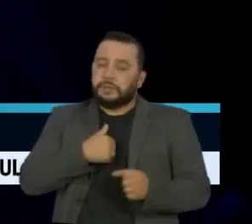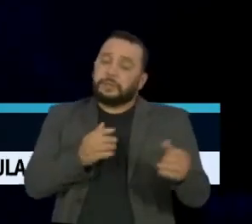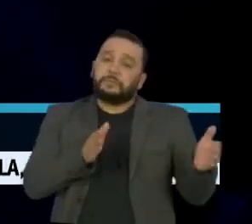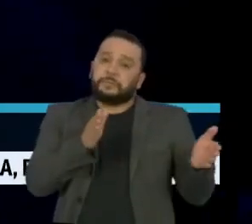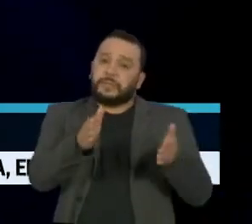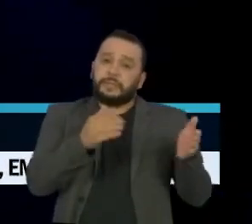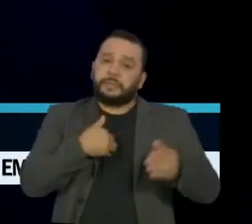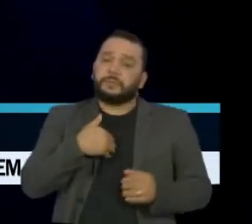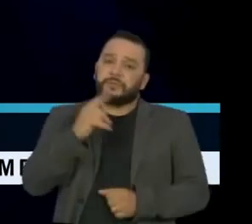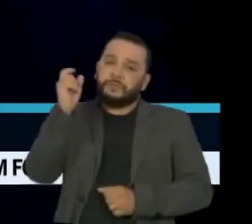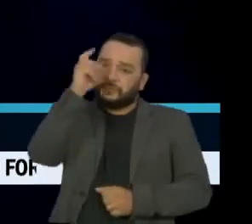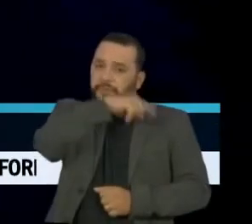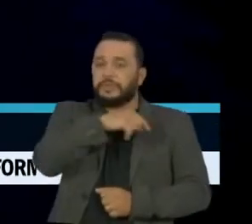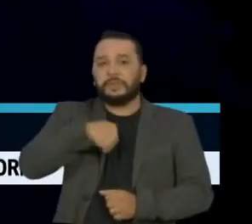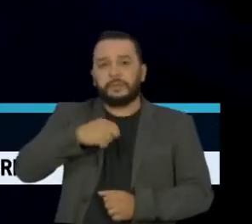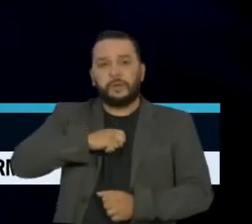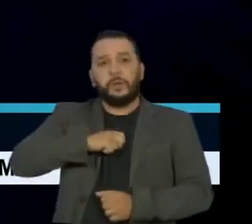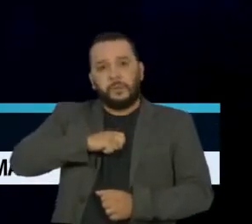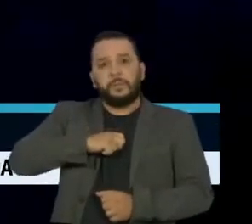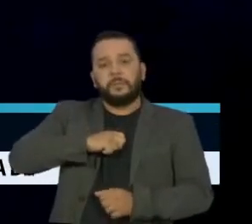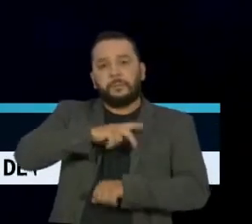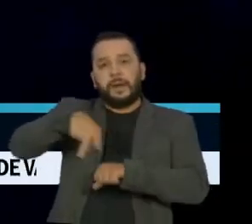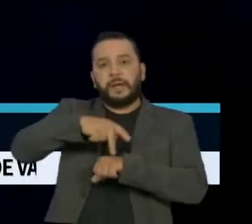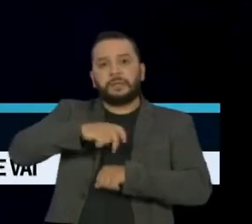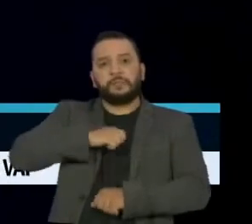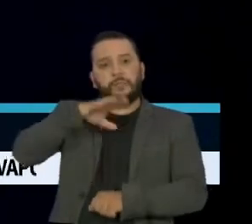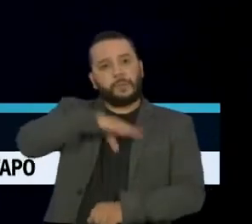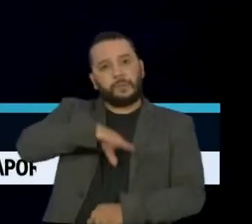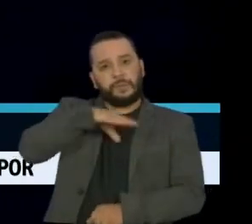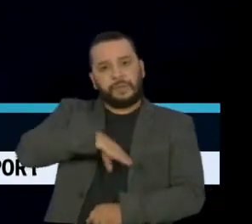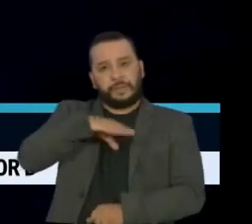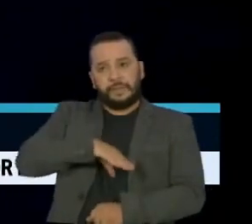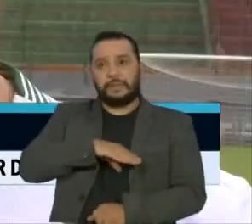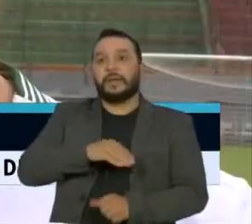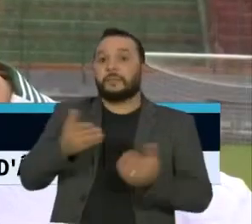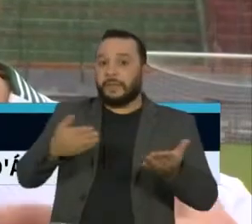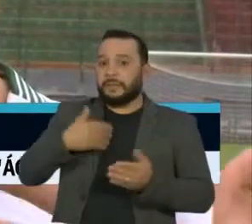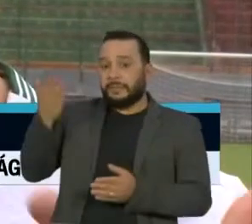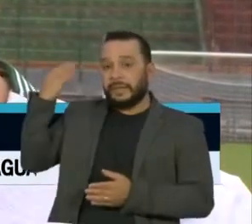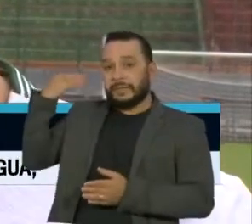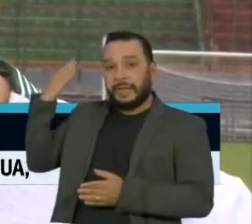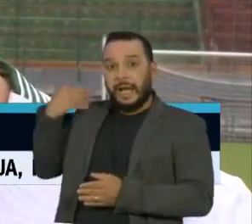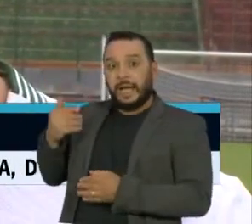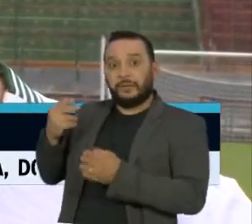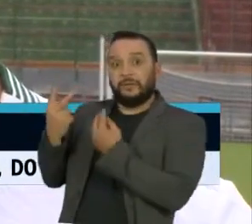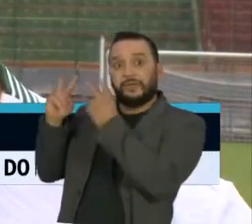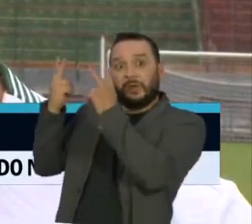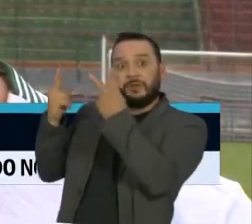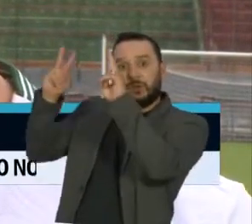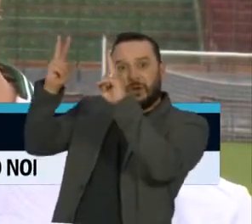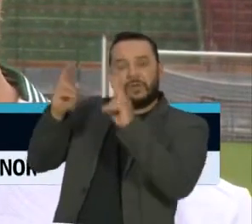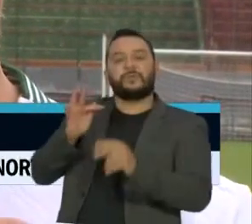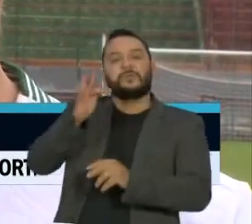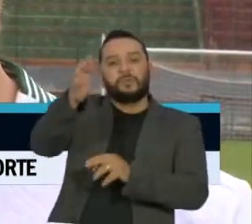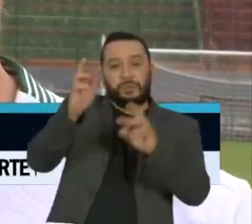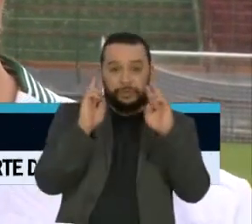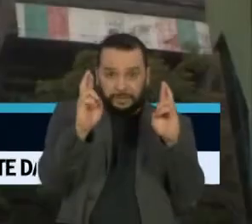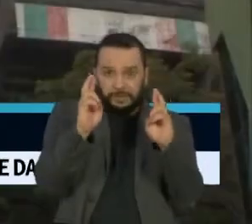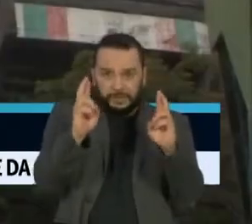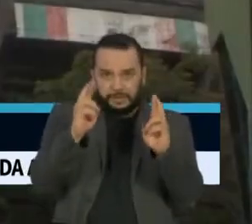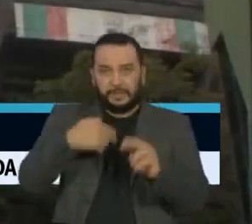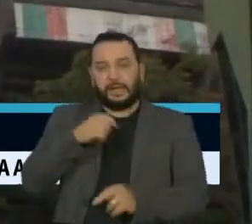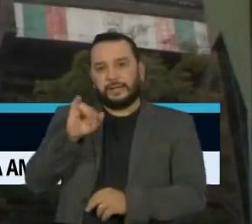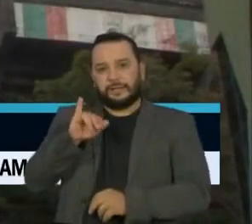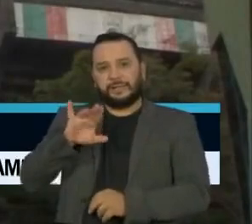pela Portuguesa, mas o passado de glória enche o futuro de esperança. O André é torcedor roxo, quer